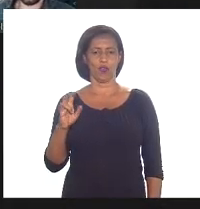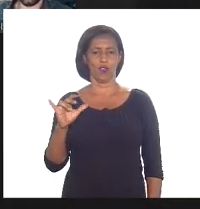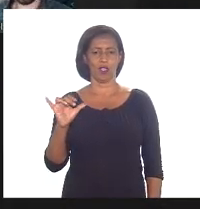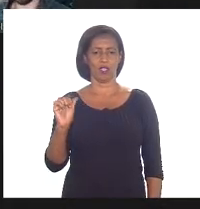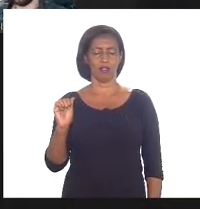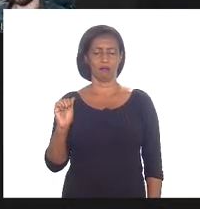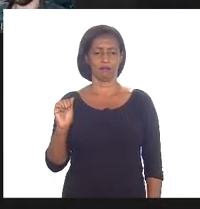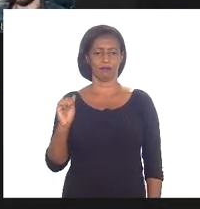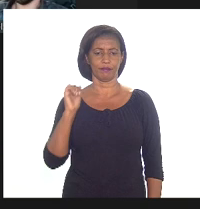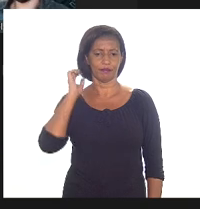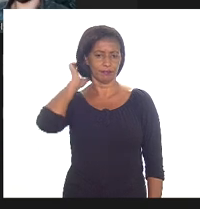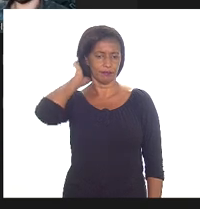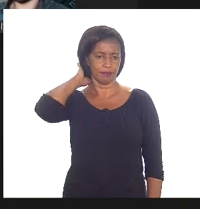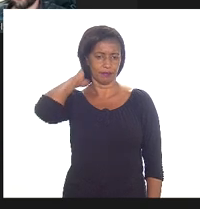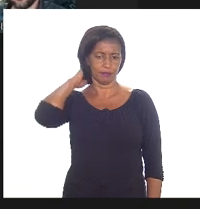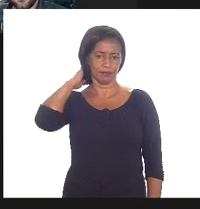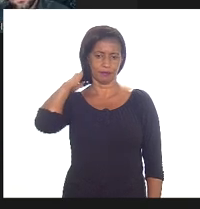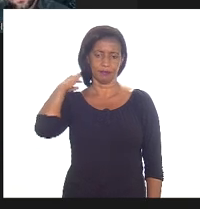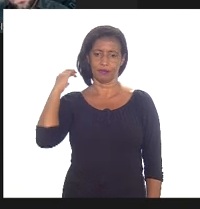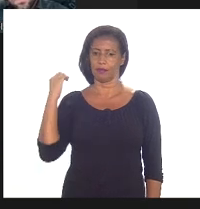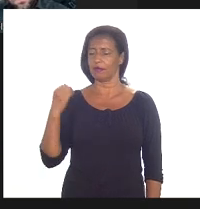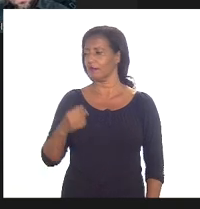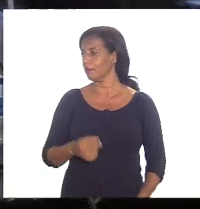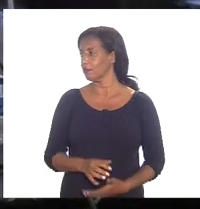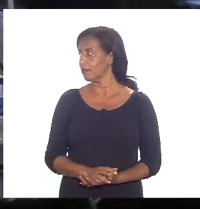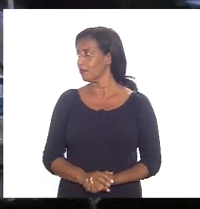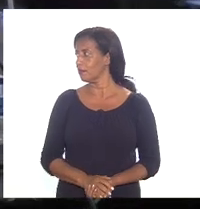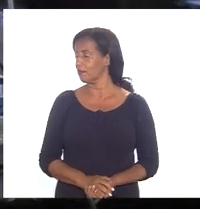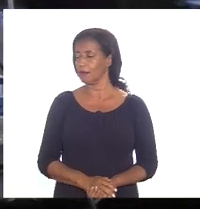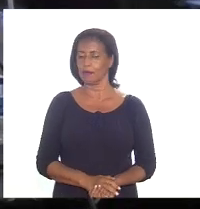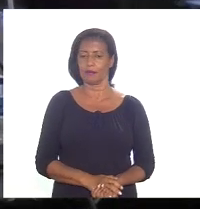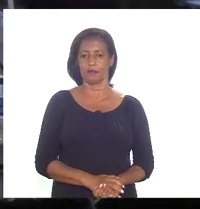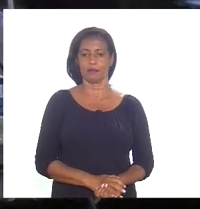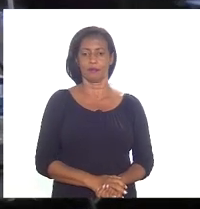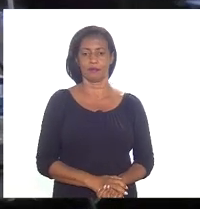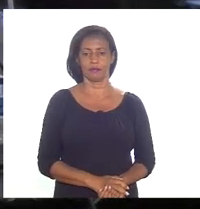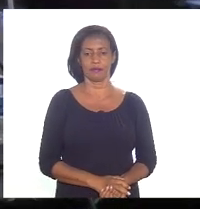Deputado André Correia. Deputado Átila Nunes.